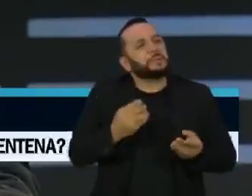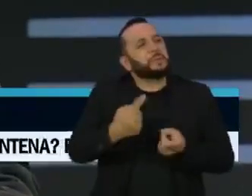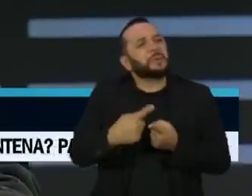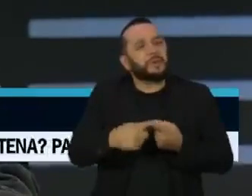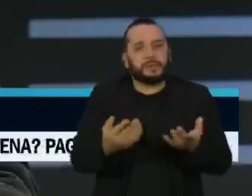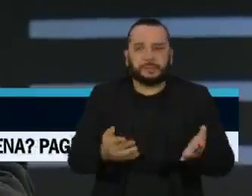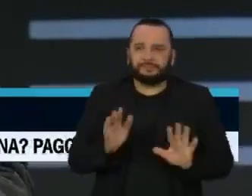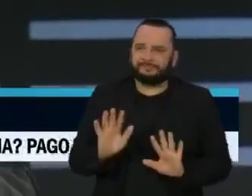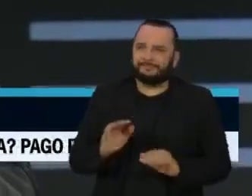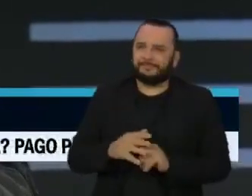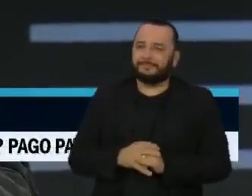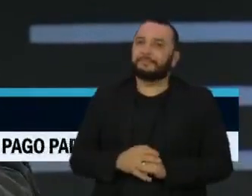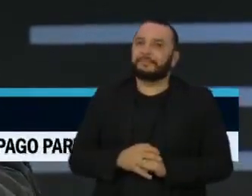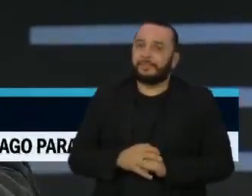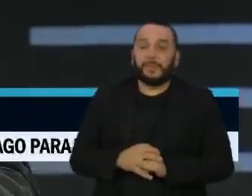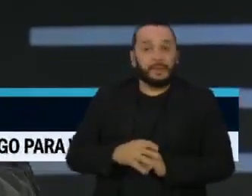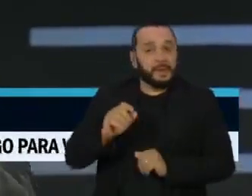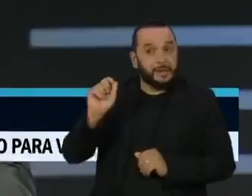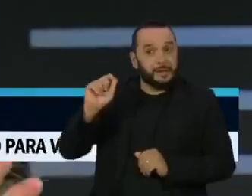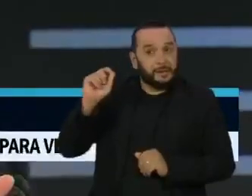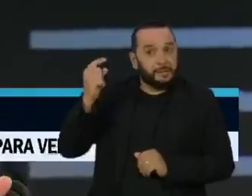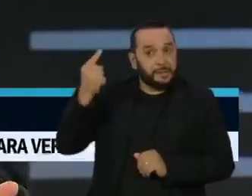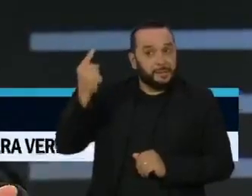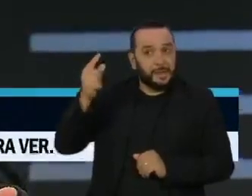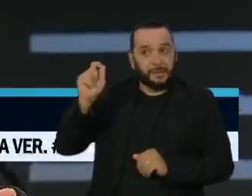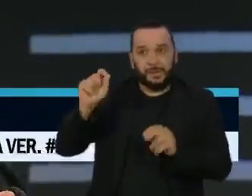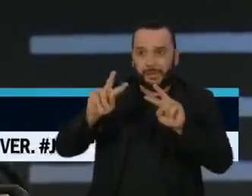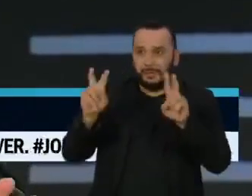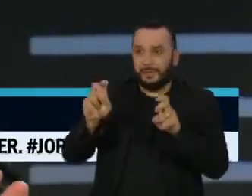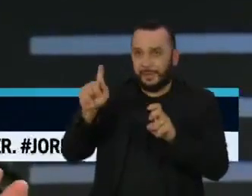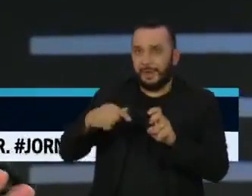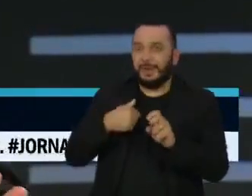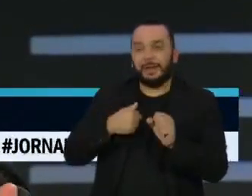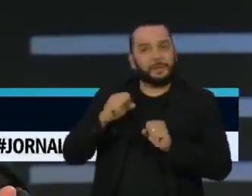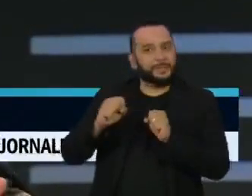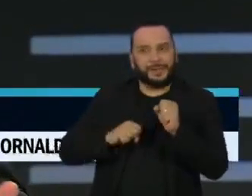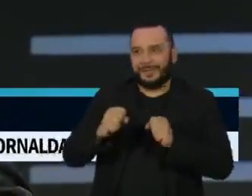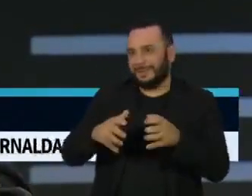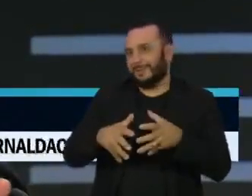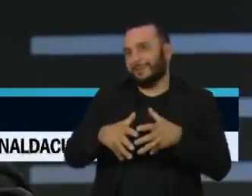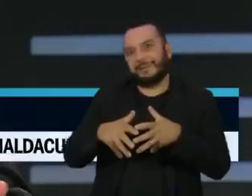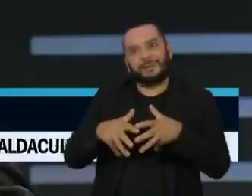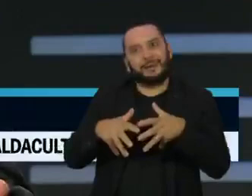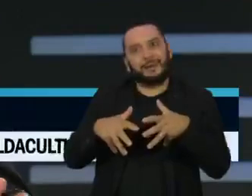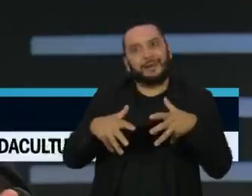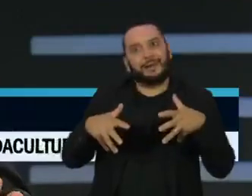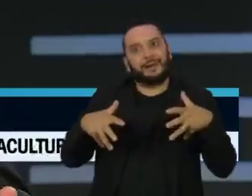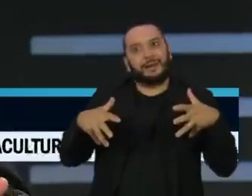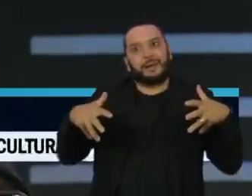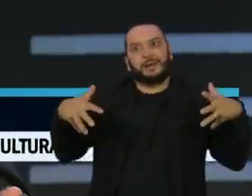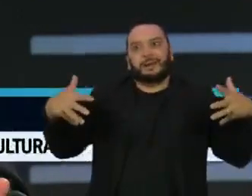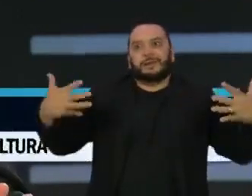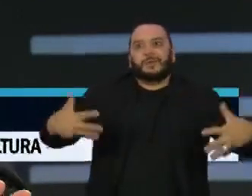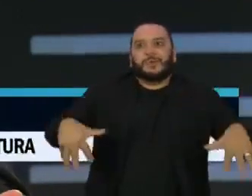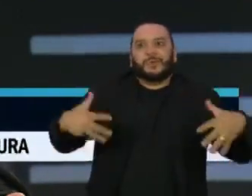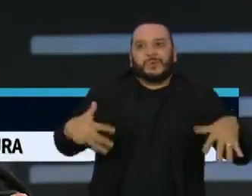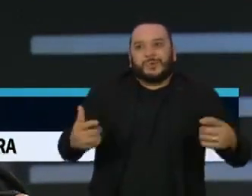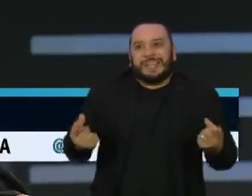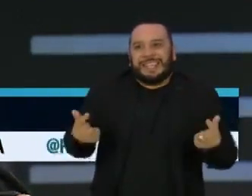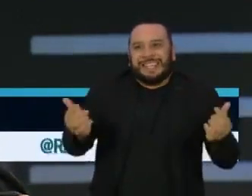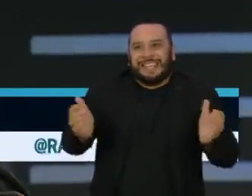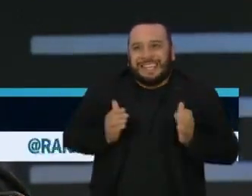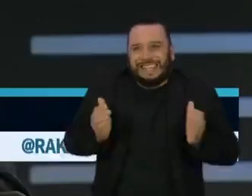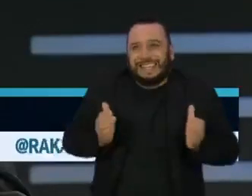uma primeira questão importante assim é que não somos uma empresa de uma dimensão impressionante né é